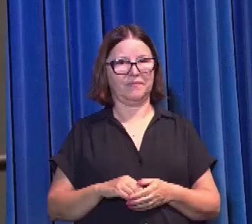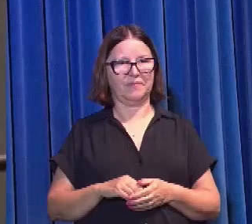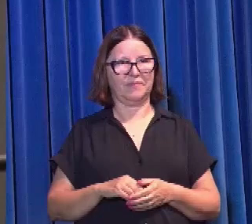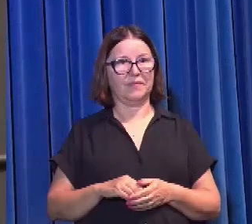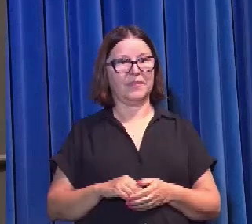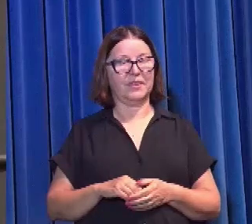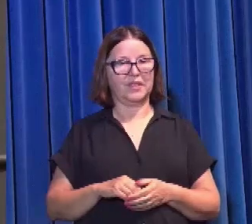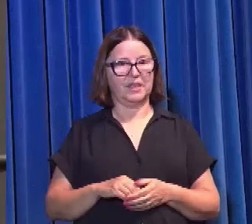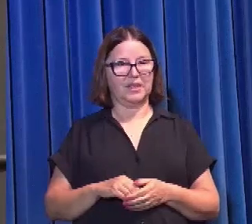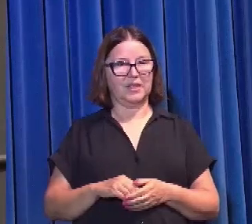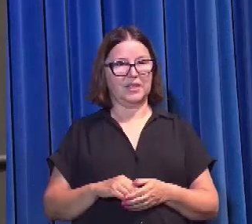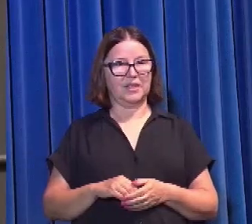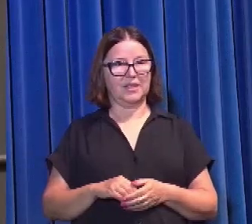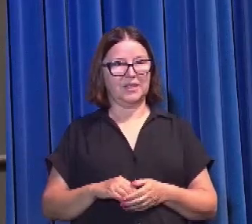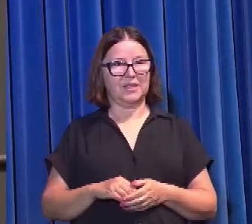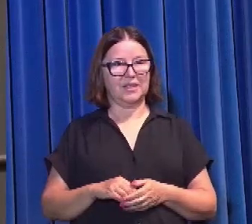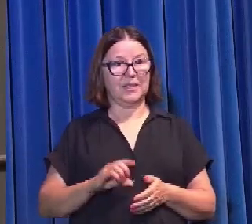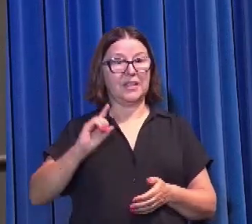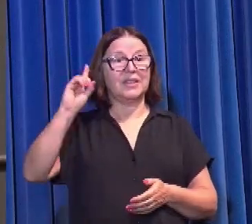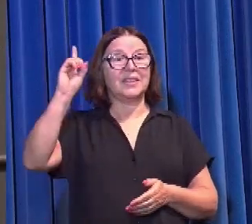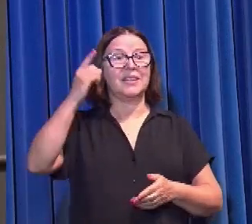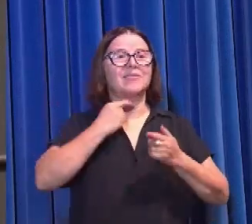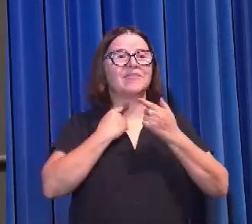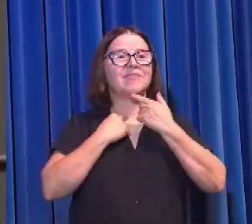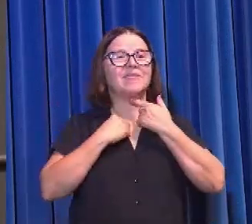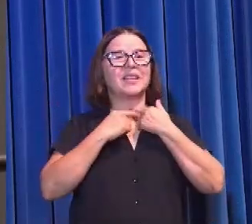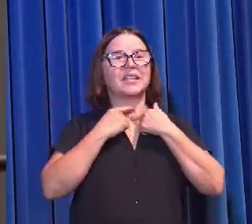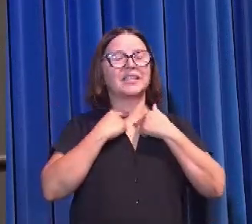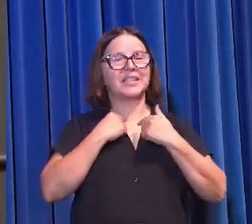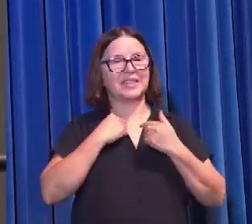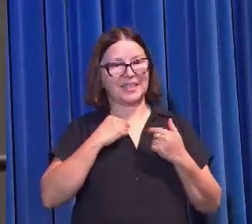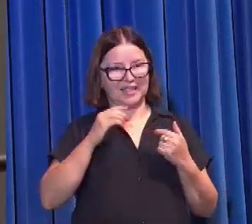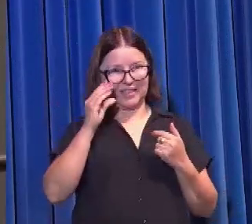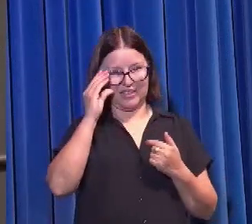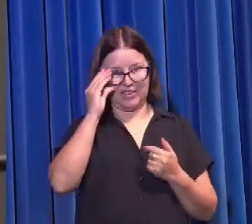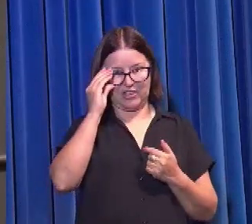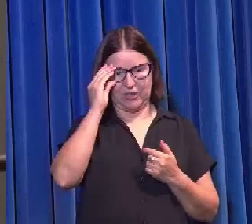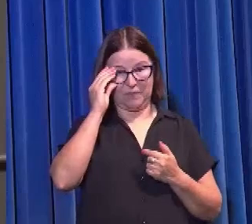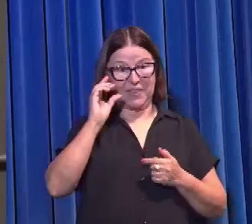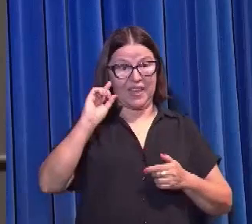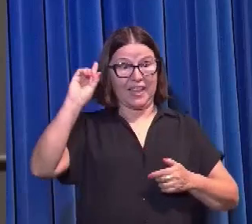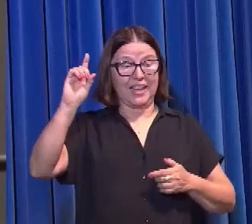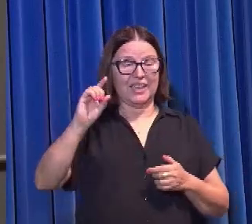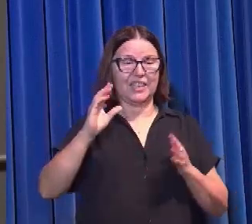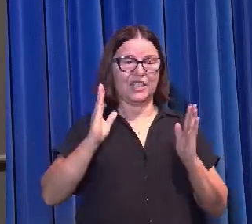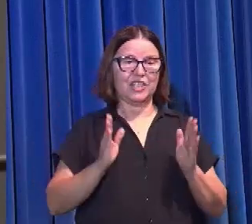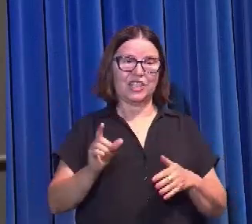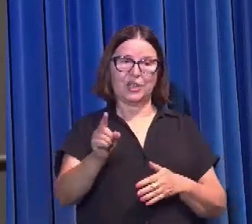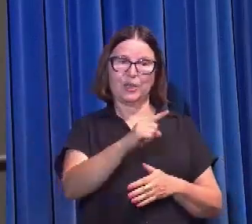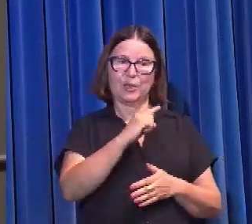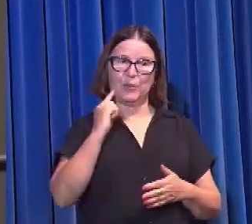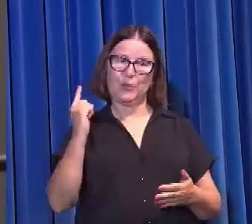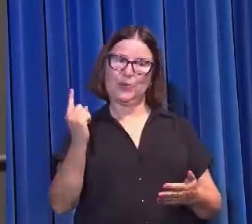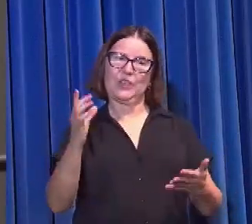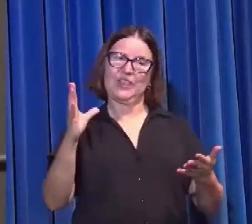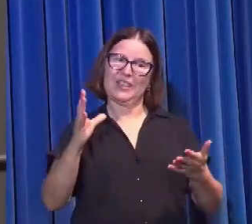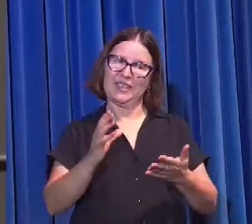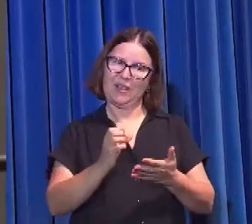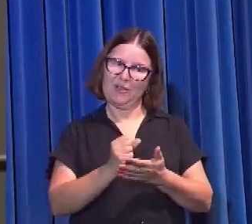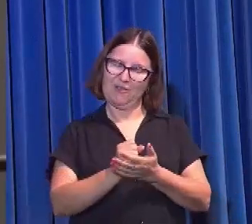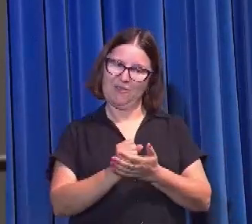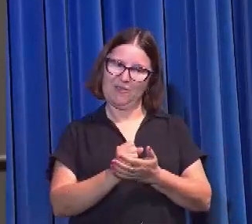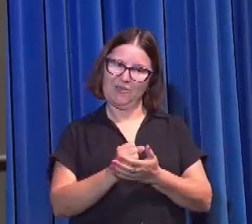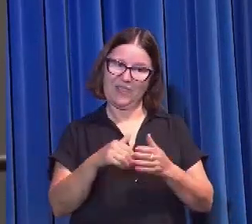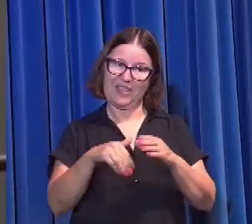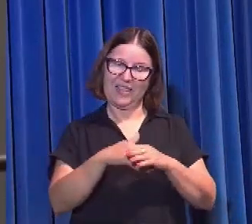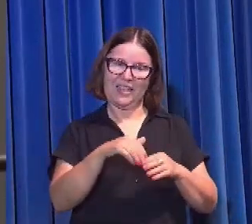O desejo de Deus, que nos salvou na cruz de Cristo, unificou as